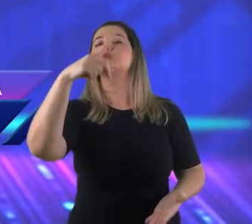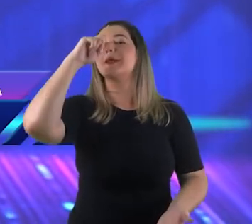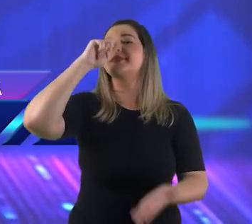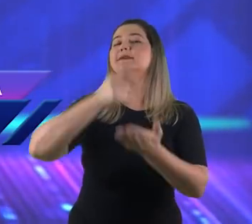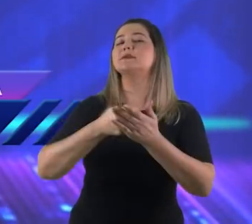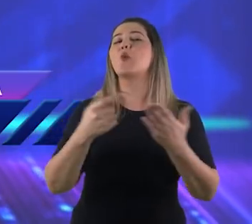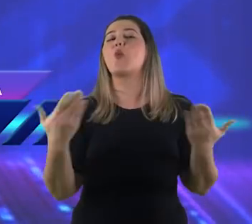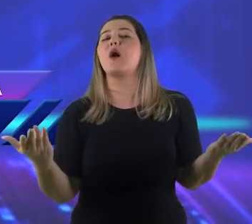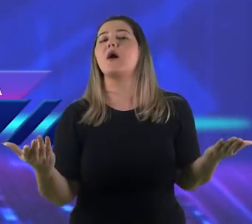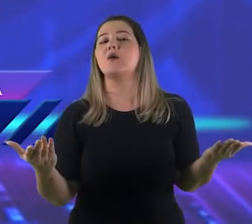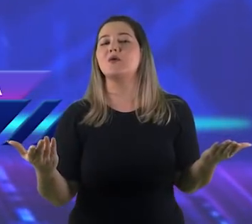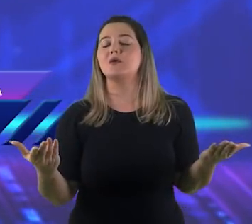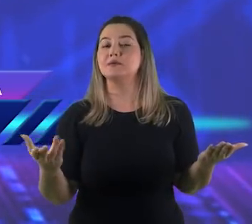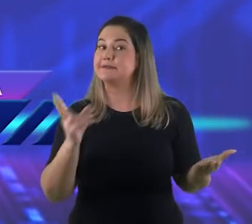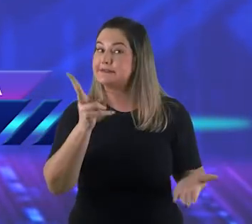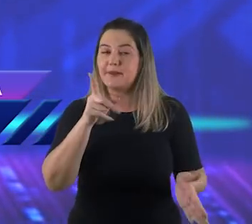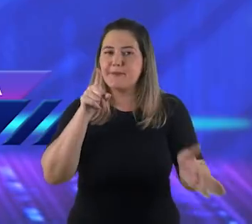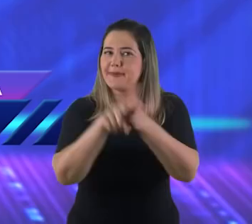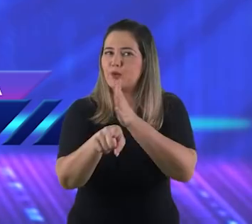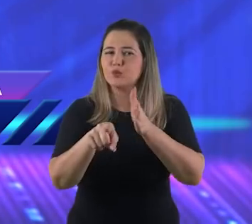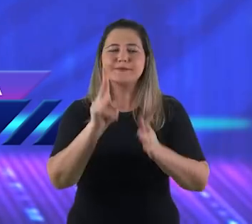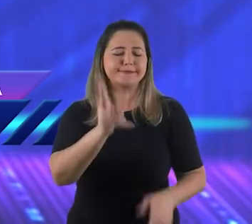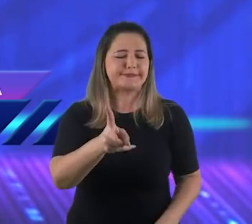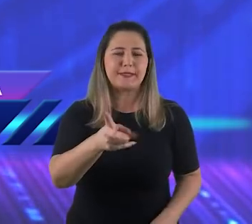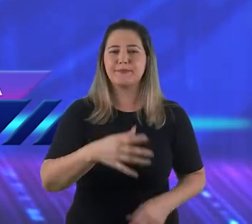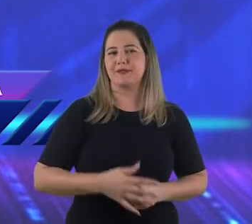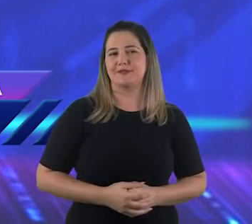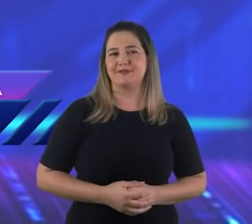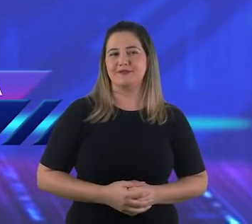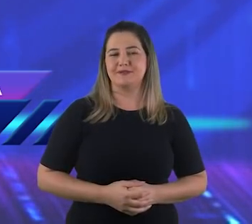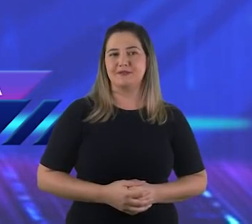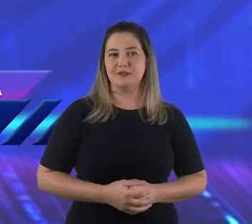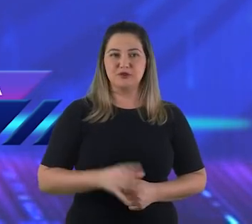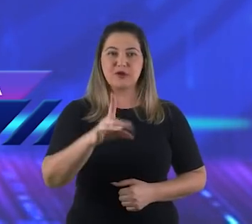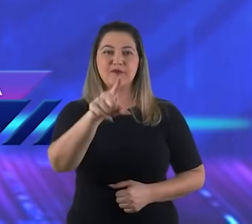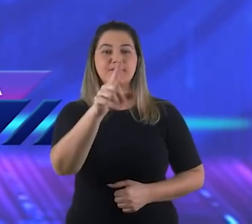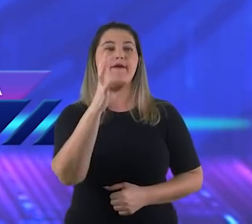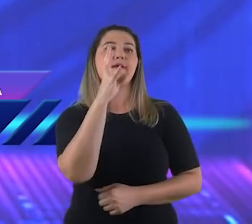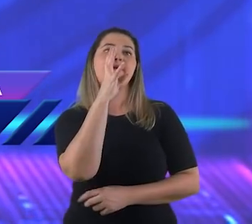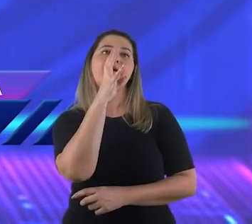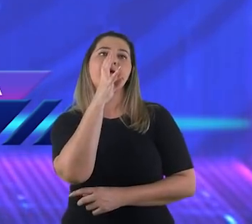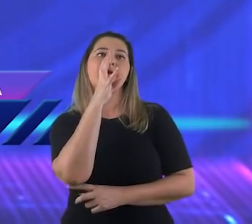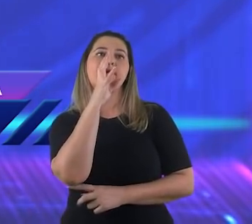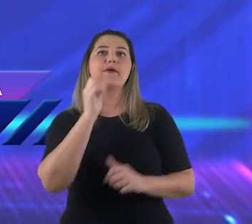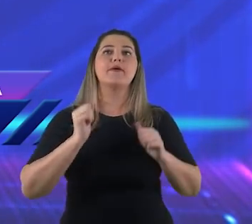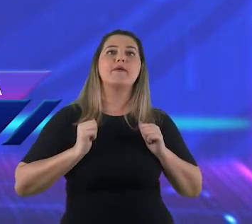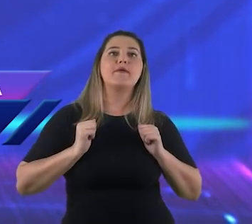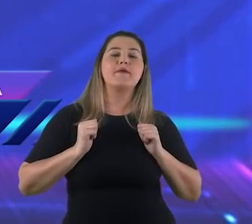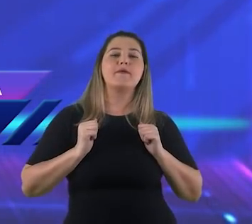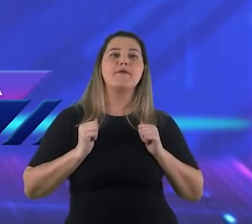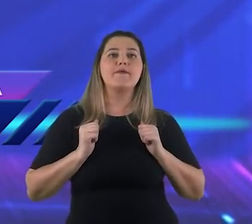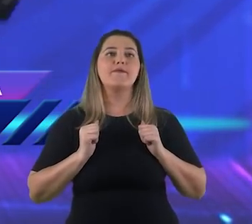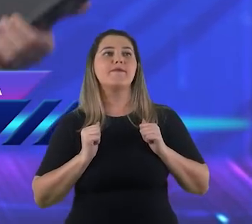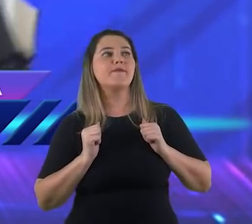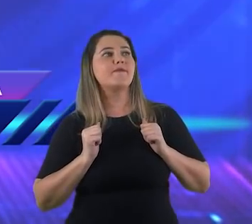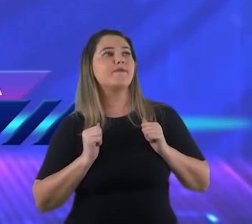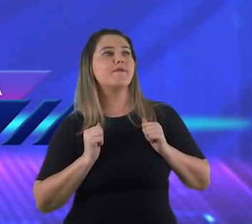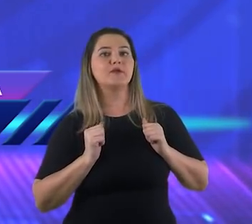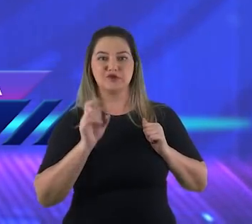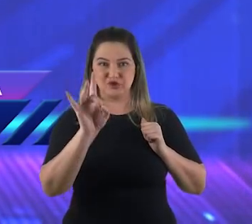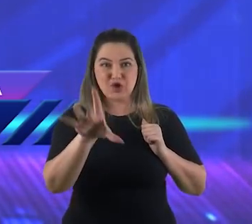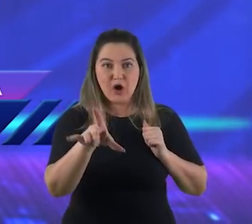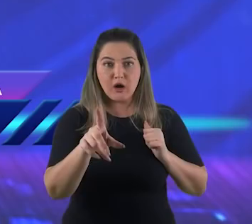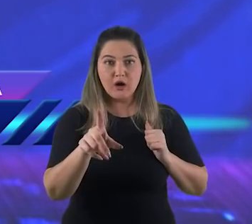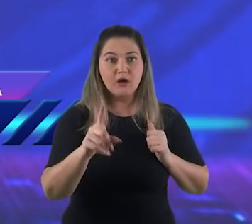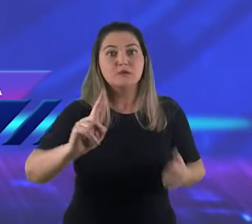decide. Porque tudo que eu tenho falado aqui não é apenas para você escutar, não é apenas para você